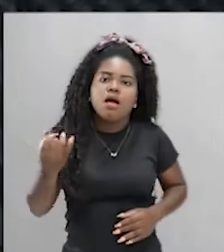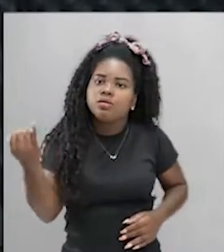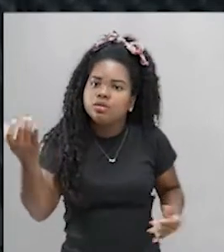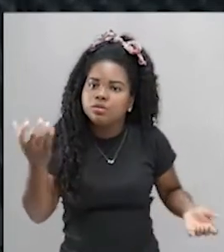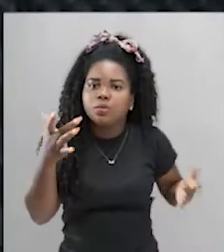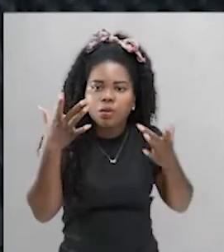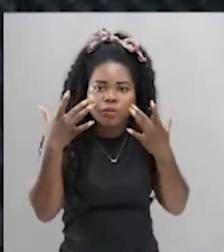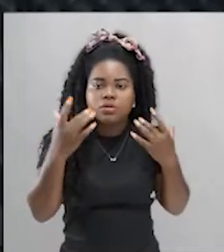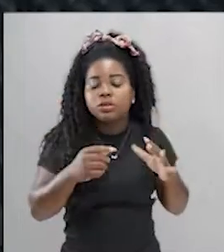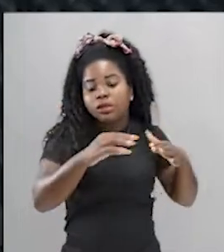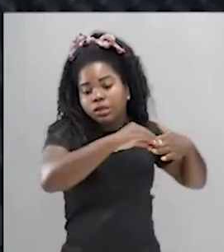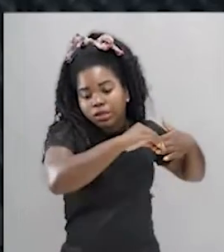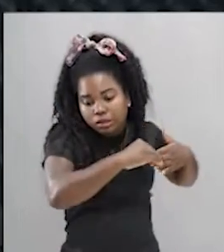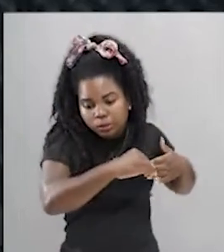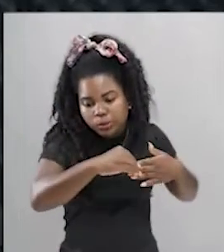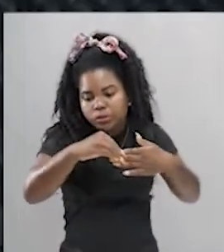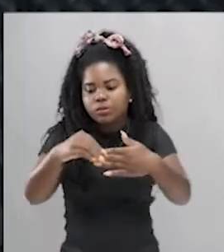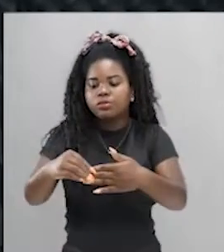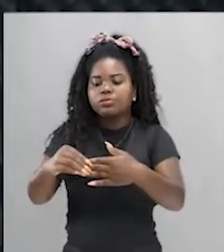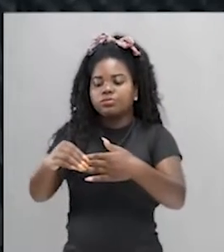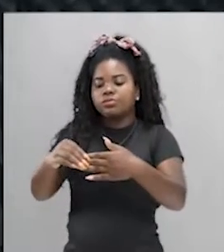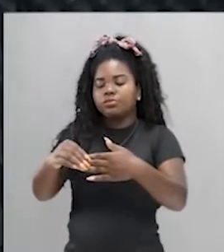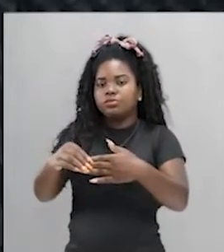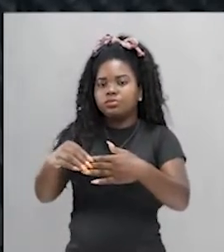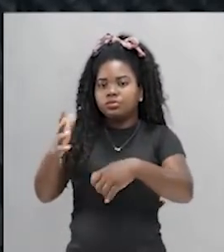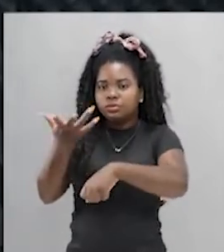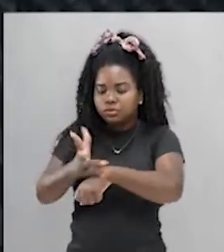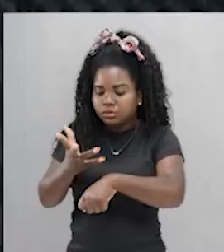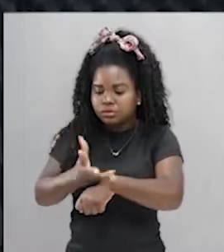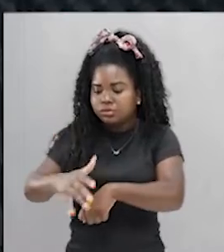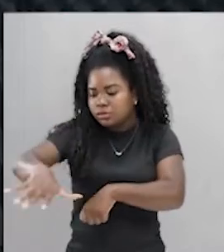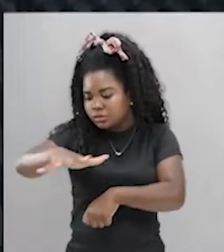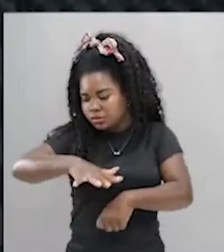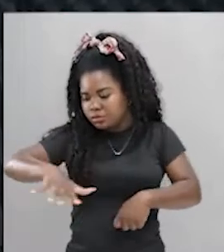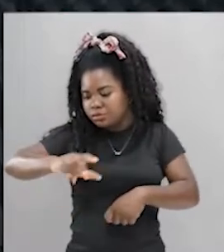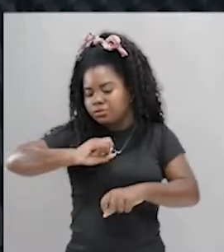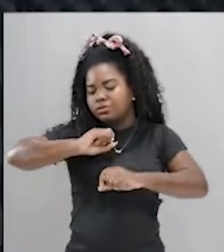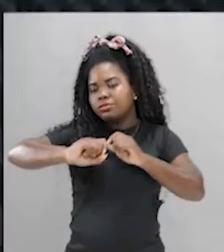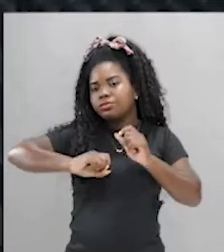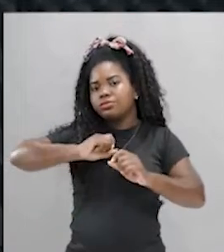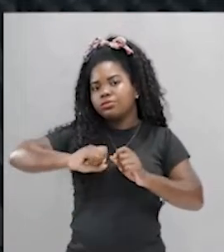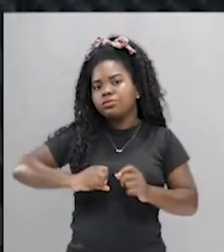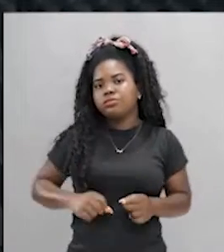ele leva esse trabalho do ator a estágios, literalmente,